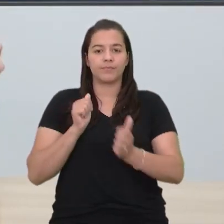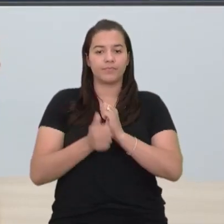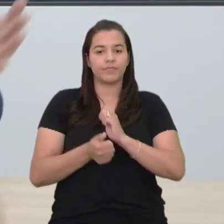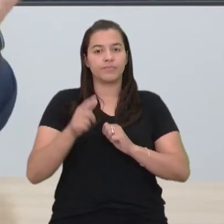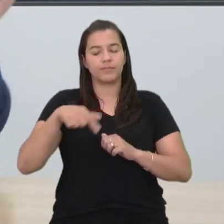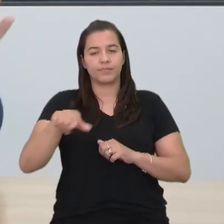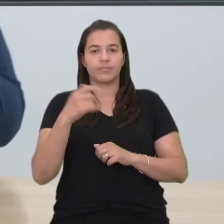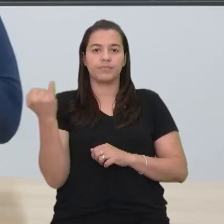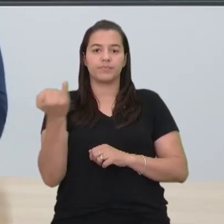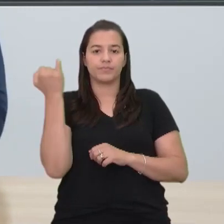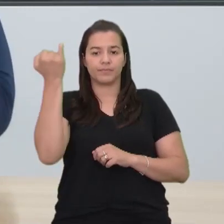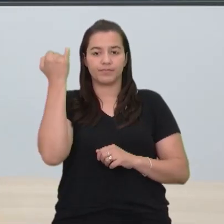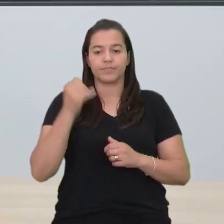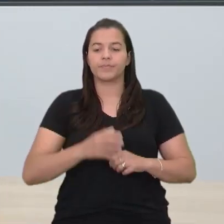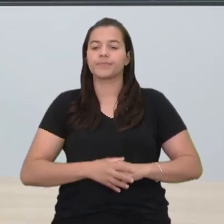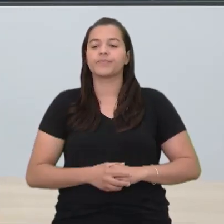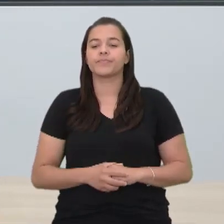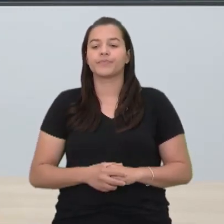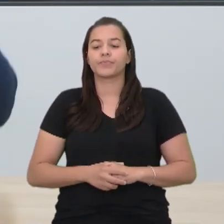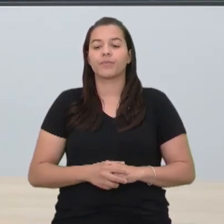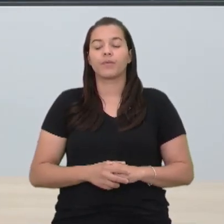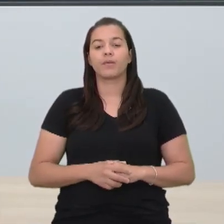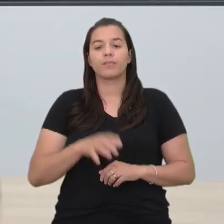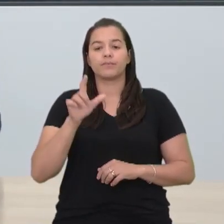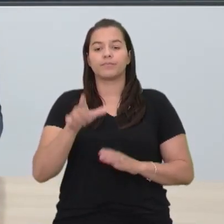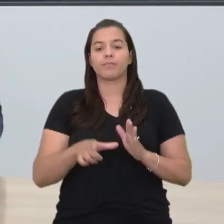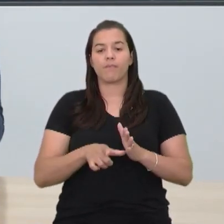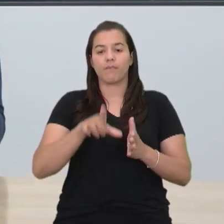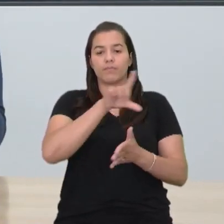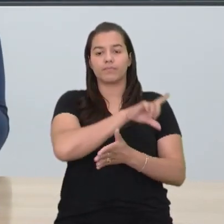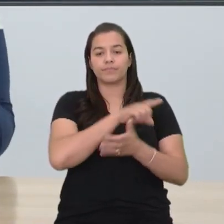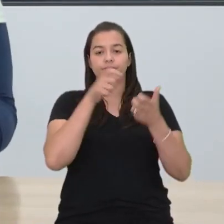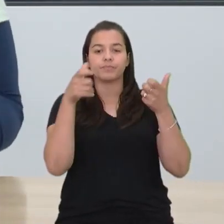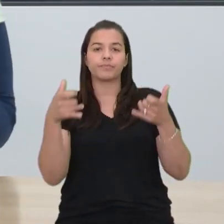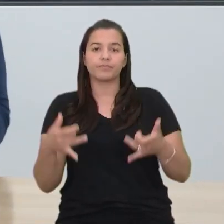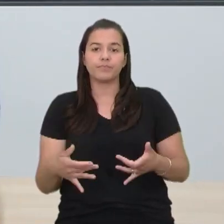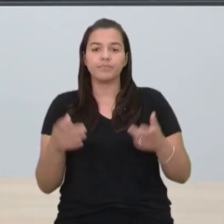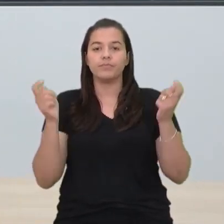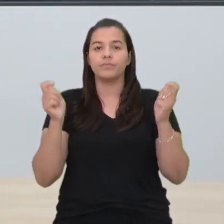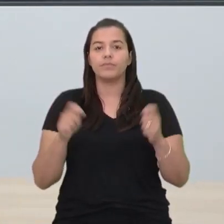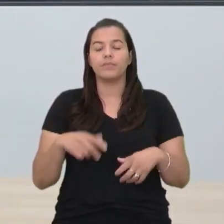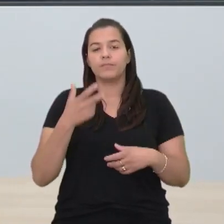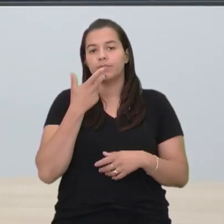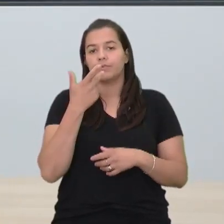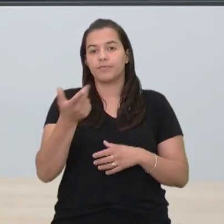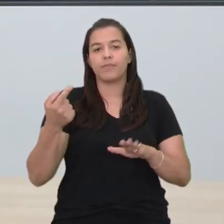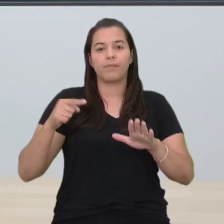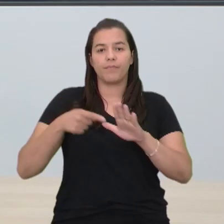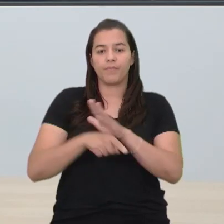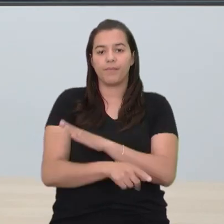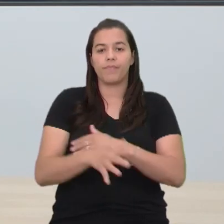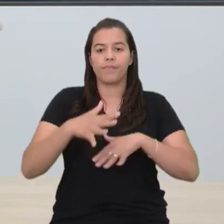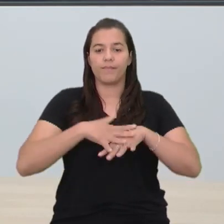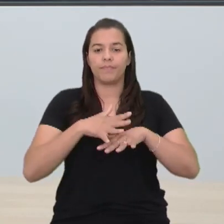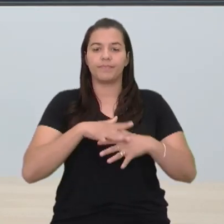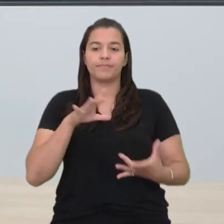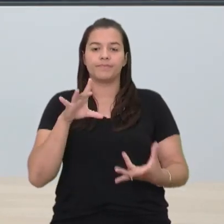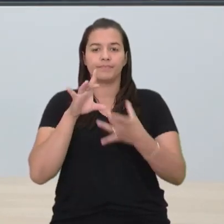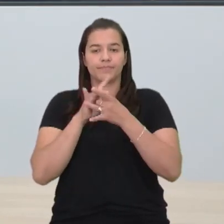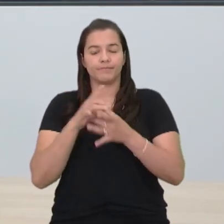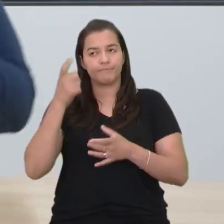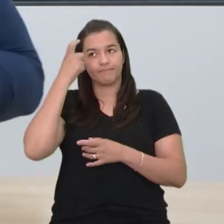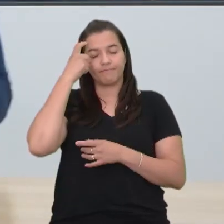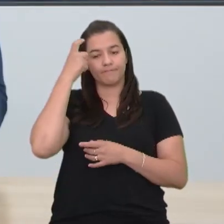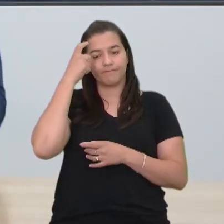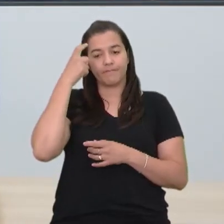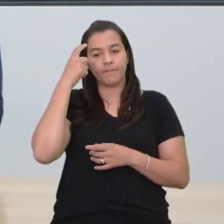tão rica, tá bom? Bom, para começar, antes mesmo de apresentar os blocos de comando, a gente vai falar do aprofundamento, matemática conectada, que estava na minha cabeça.